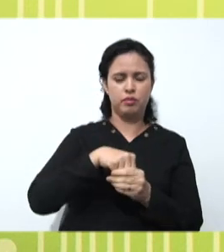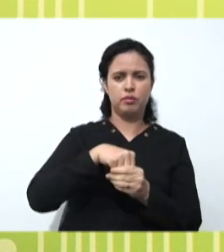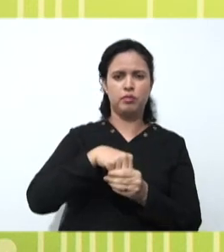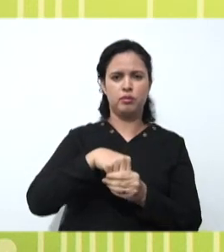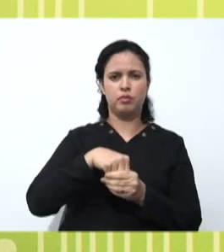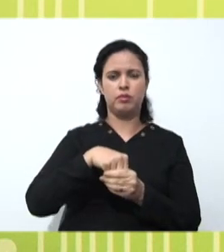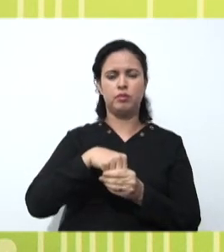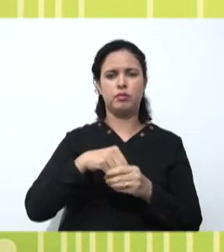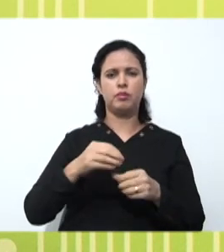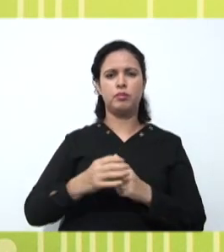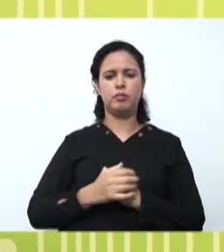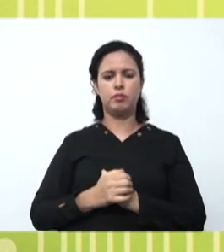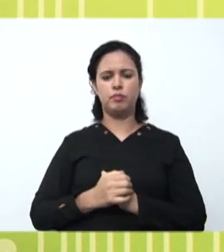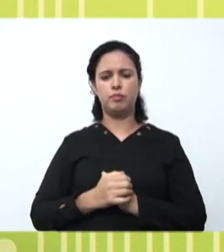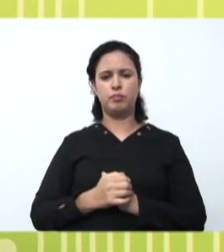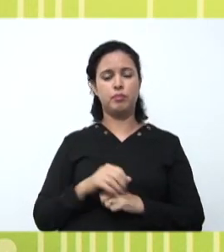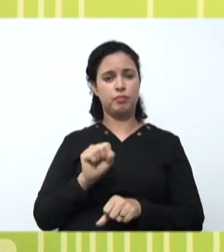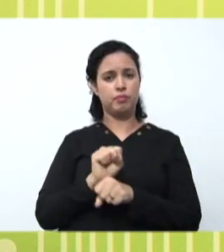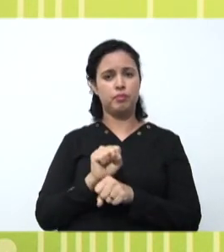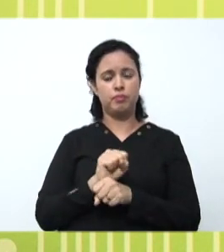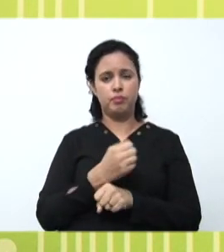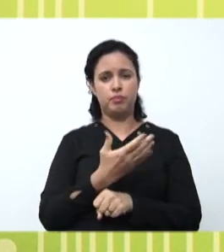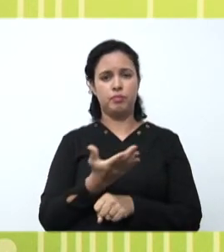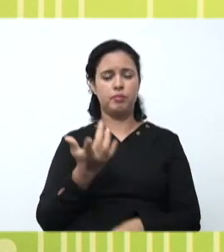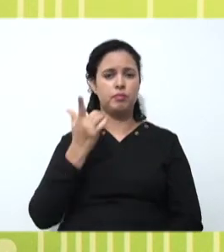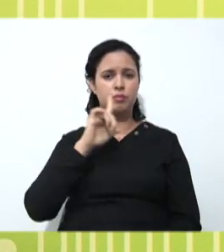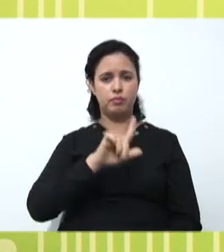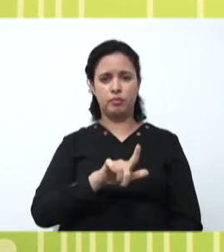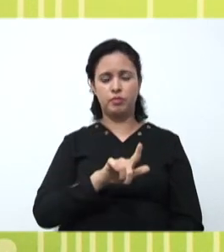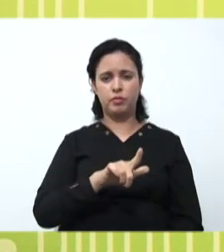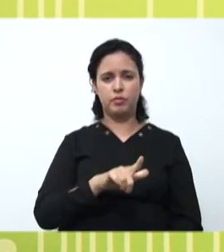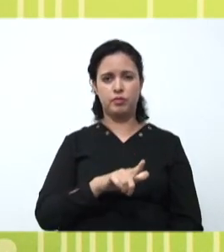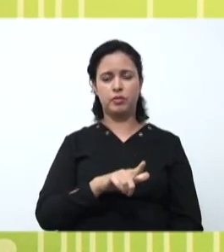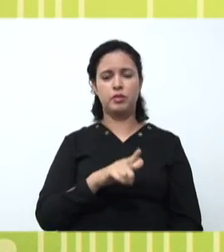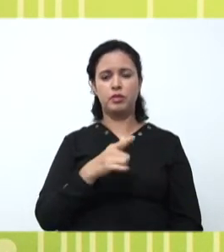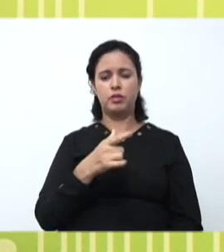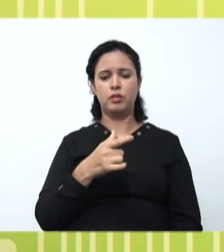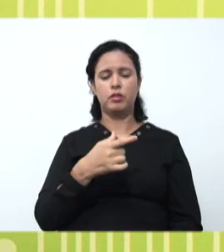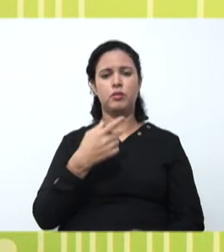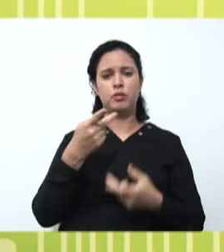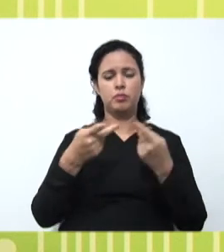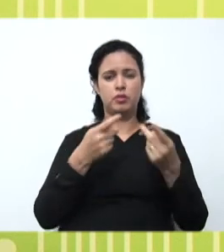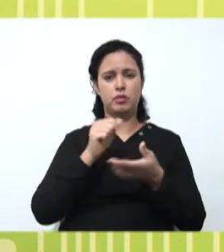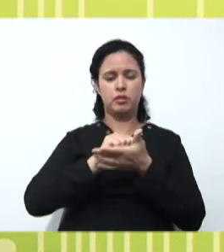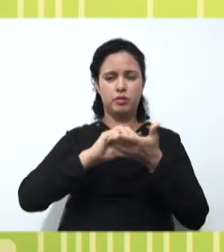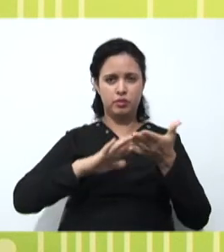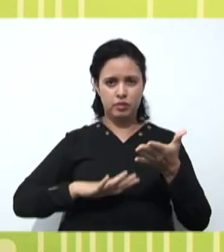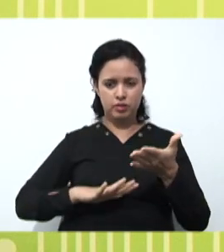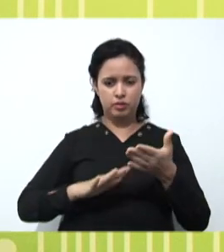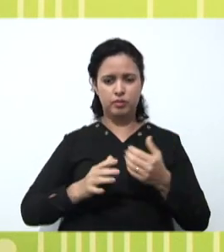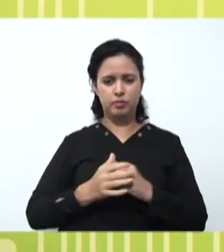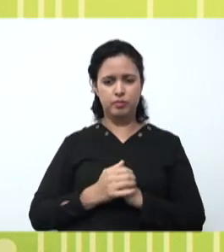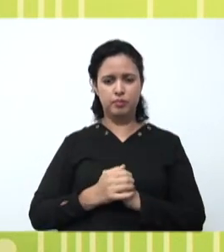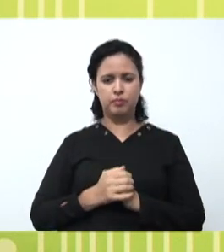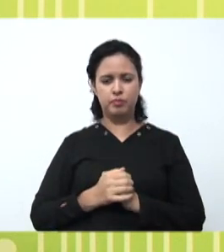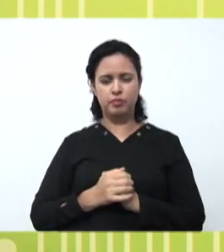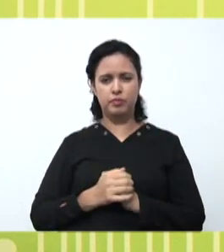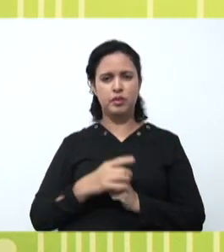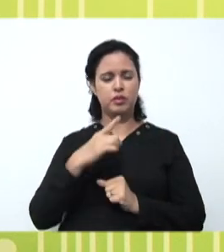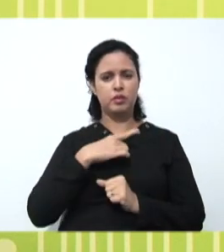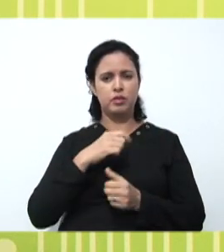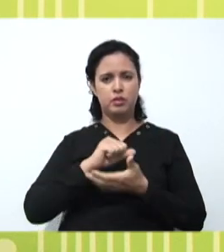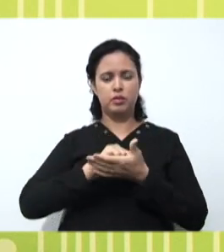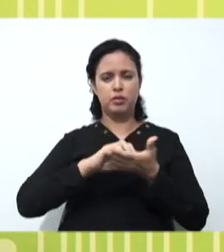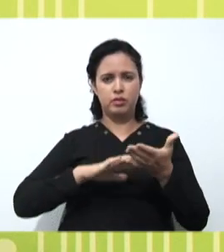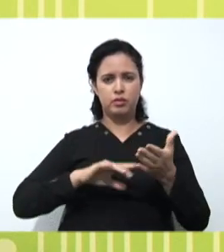da cooperativa. Eu espero que vocês tenham aprendido bastante. Eu vou falar só um pouquinho aqui da nossa atividade. A gente deixou uma atividade para